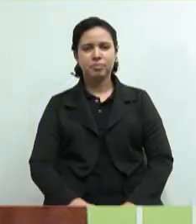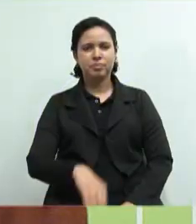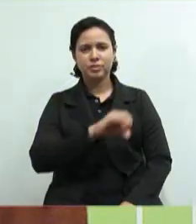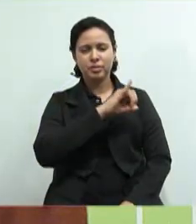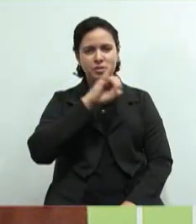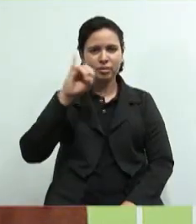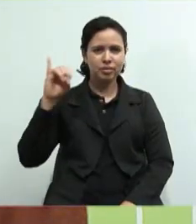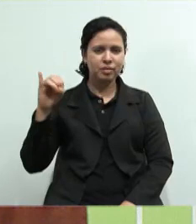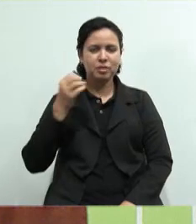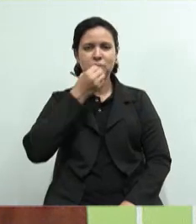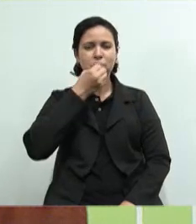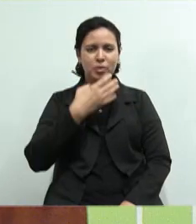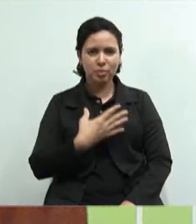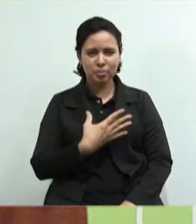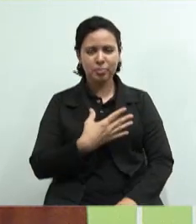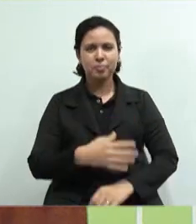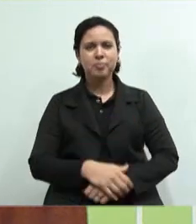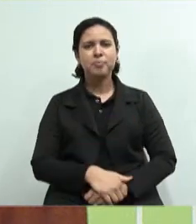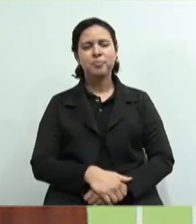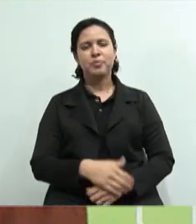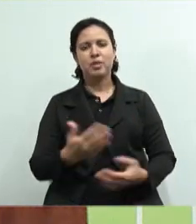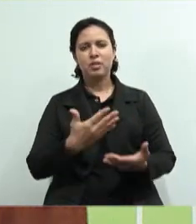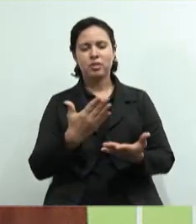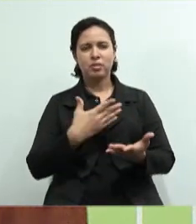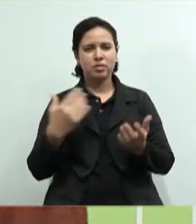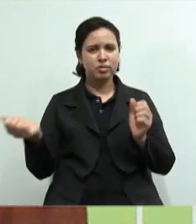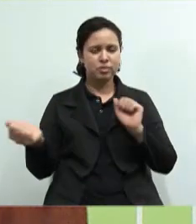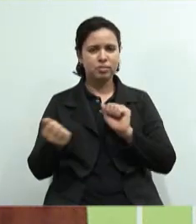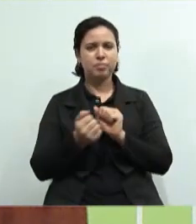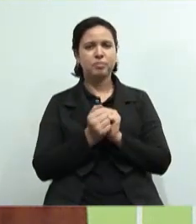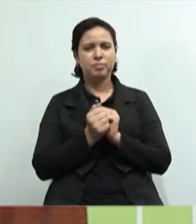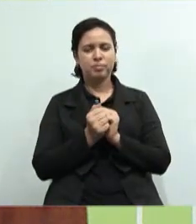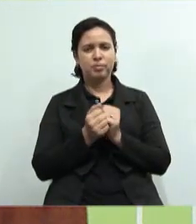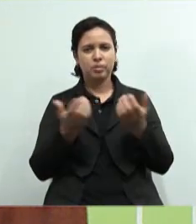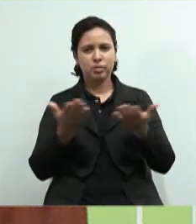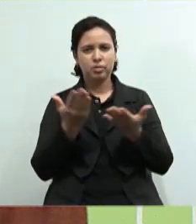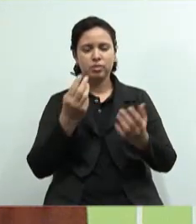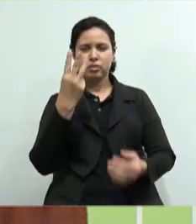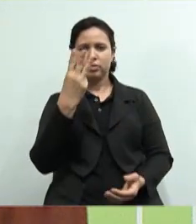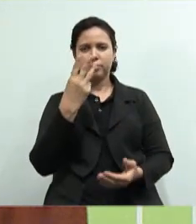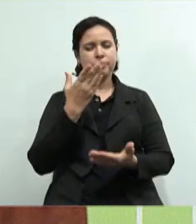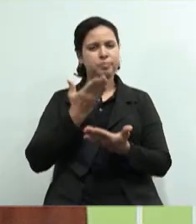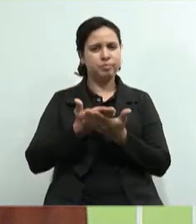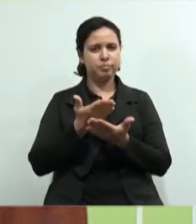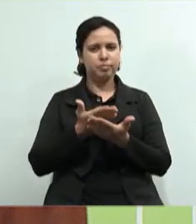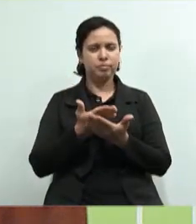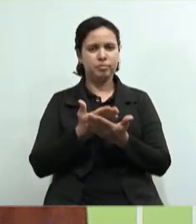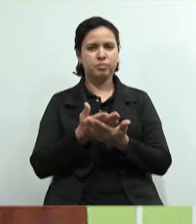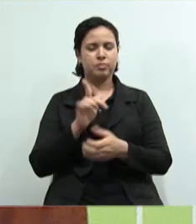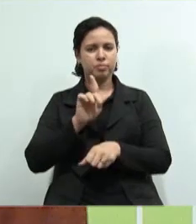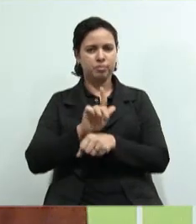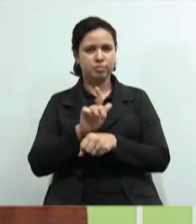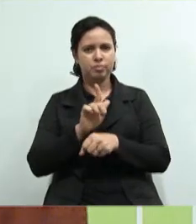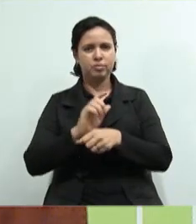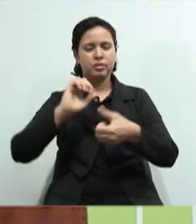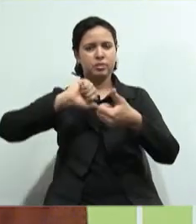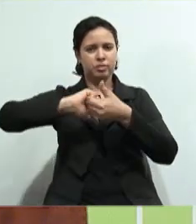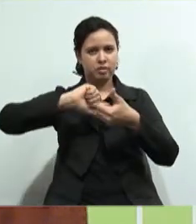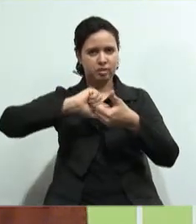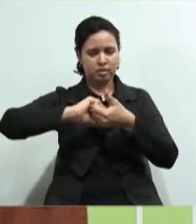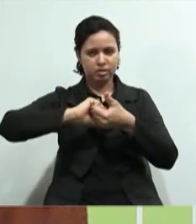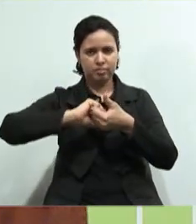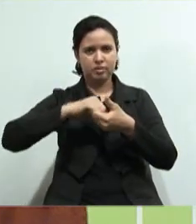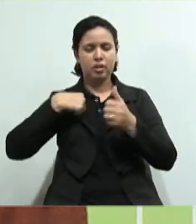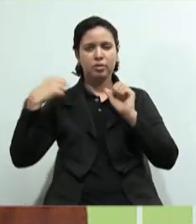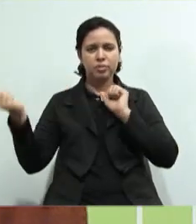Olá, tudo bem? Estamos de volta hoje com a terceira aula de gestão da qualidade.